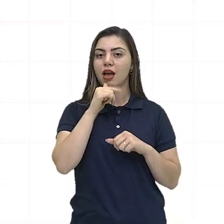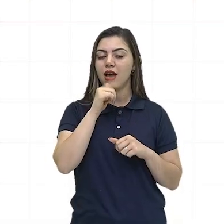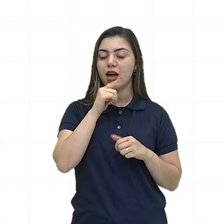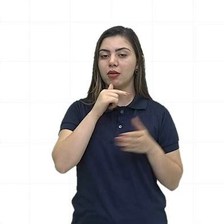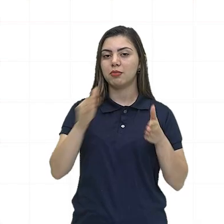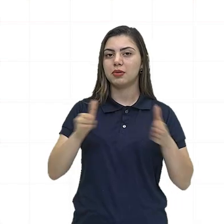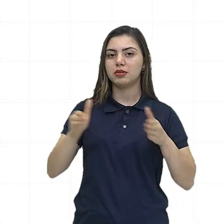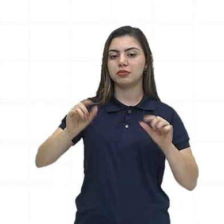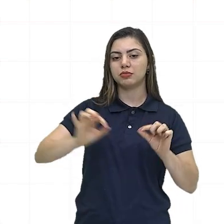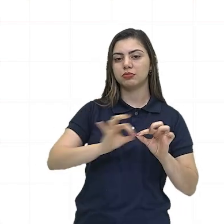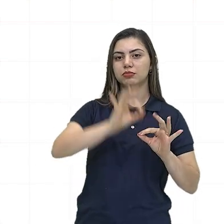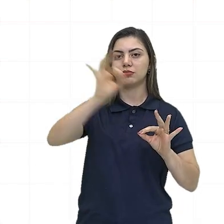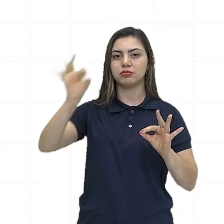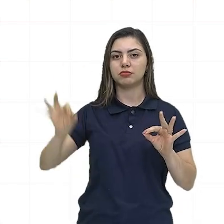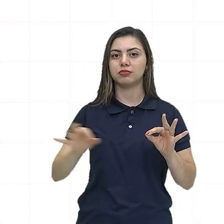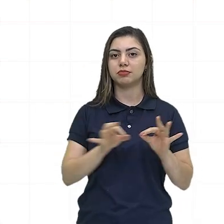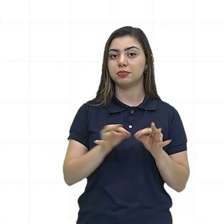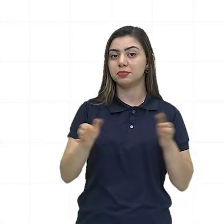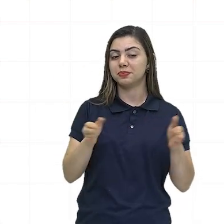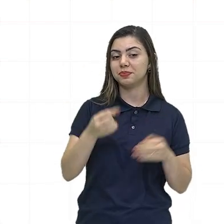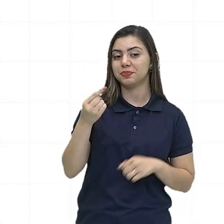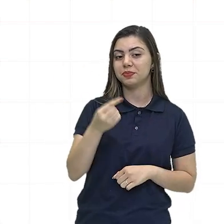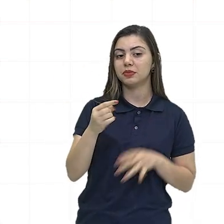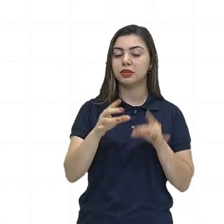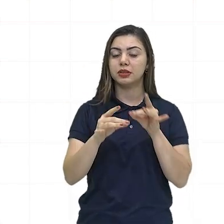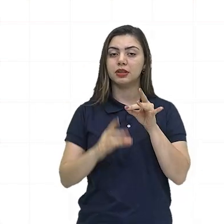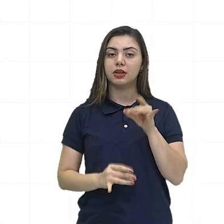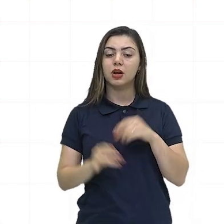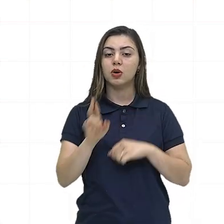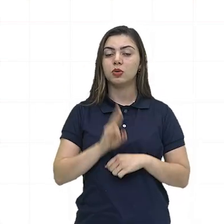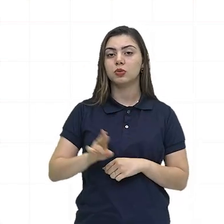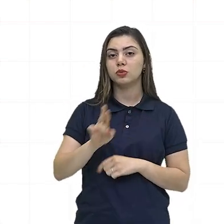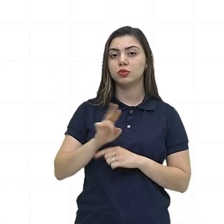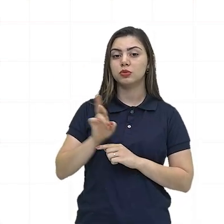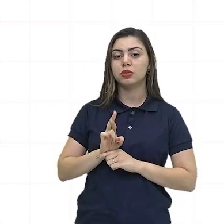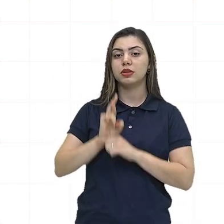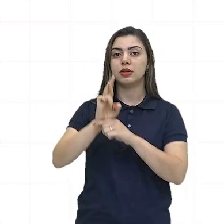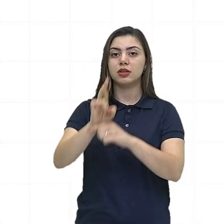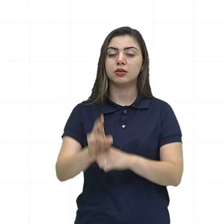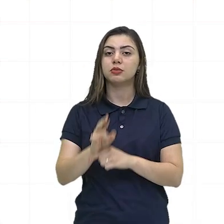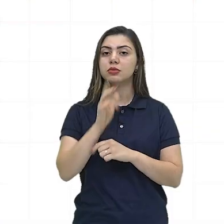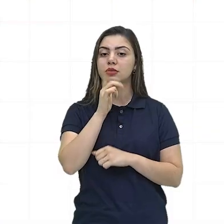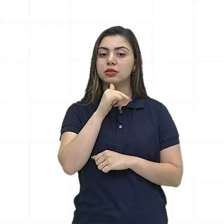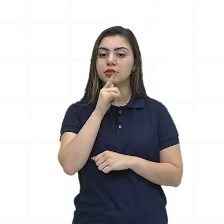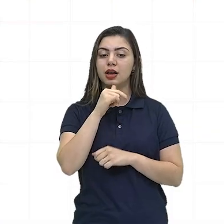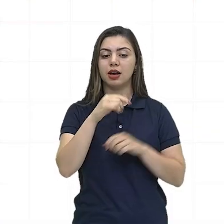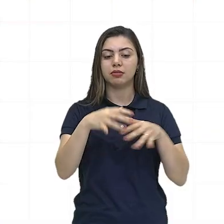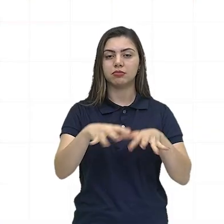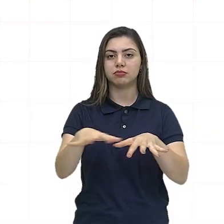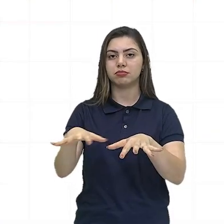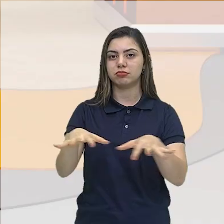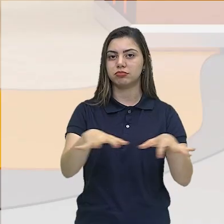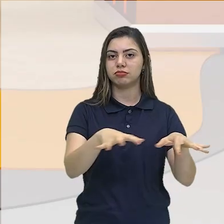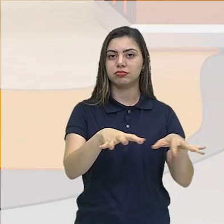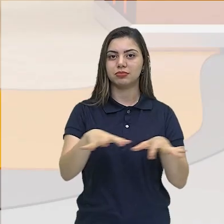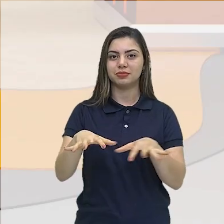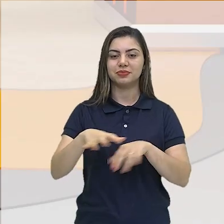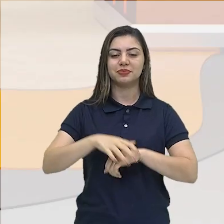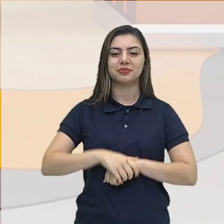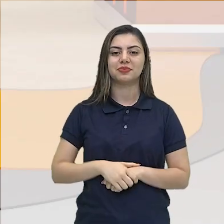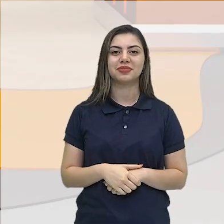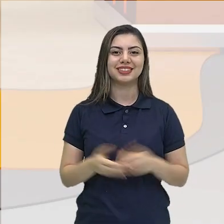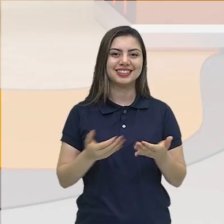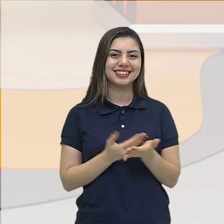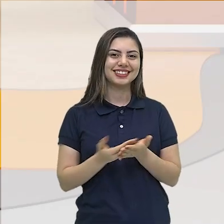Ciclo Hidrológico, parte 1, e o detalhamento, o uso dos recursos hídricos para irrigação.